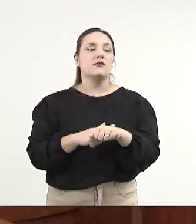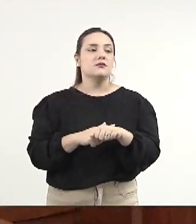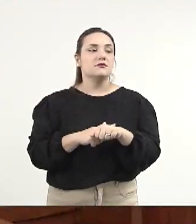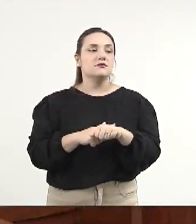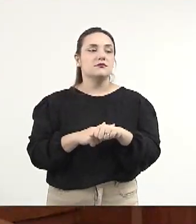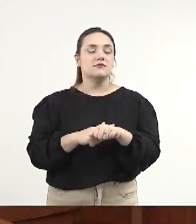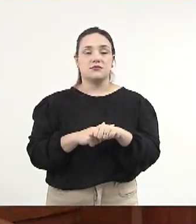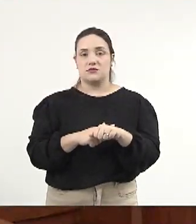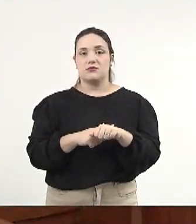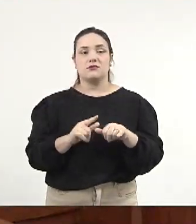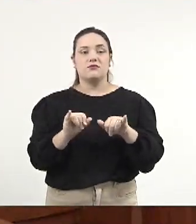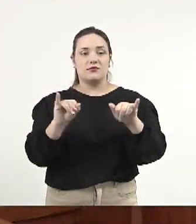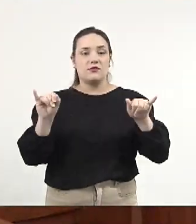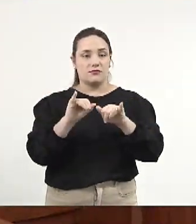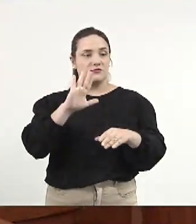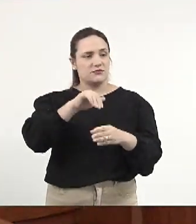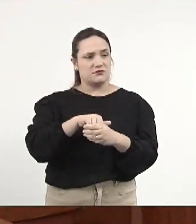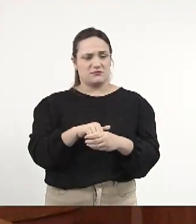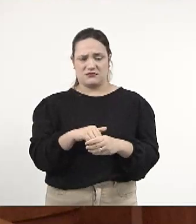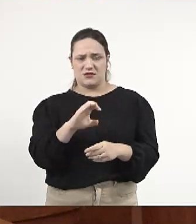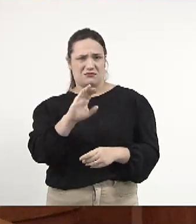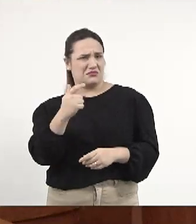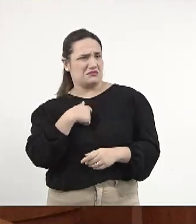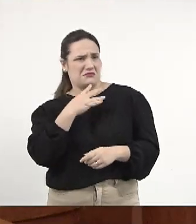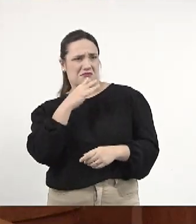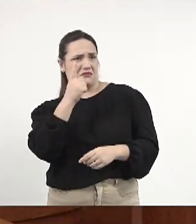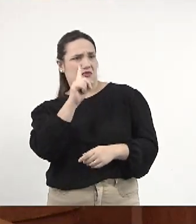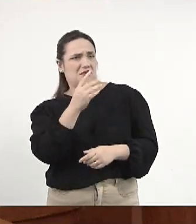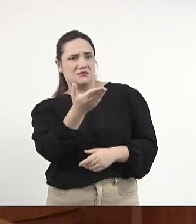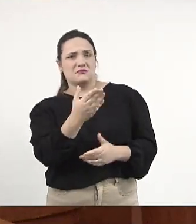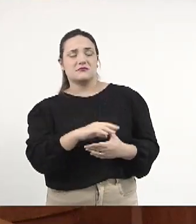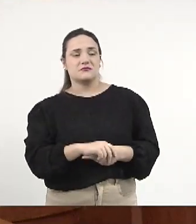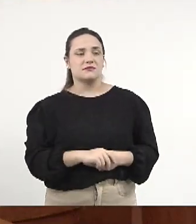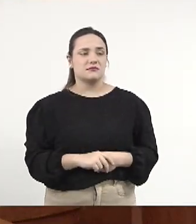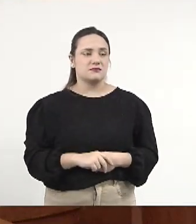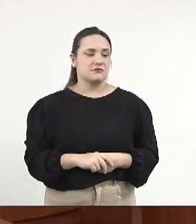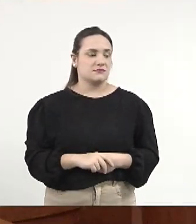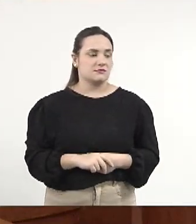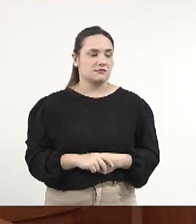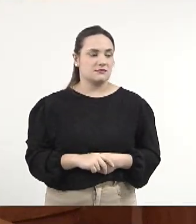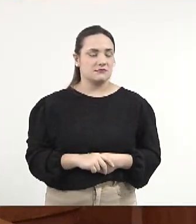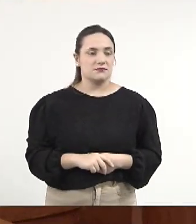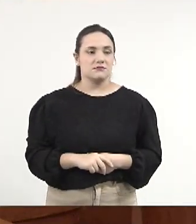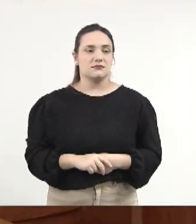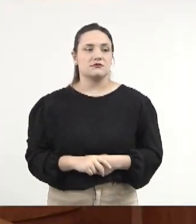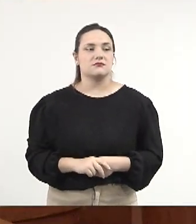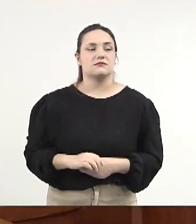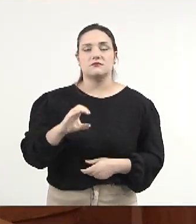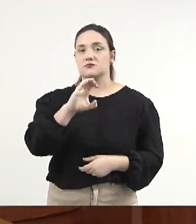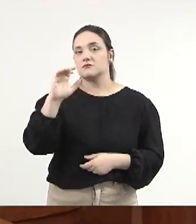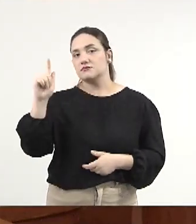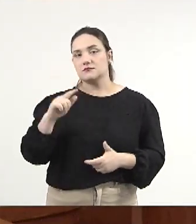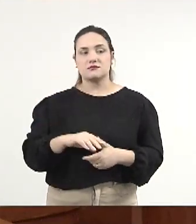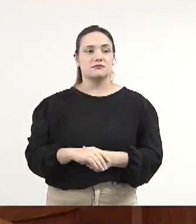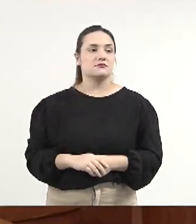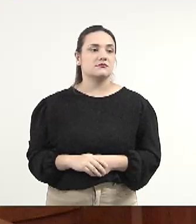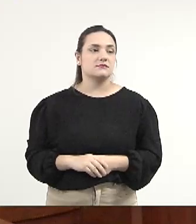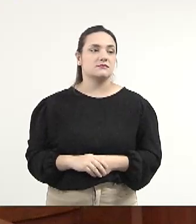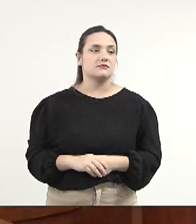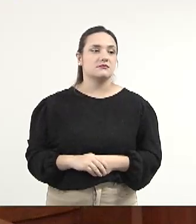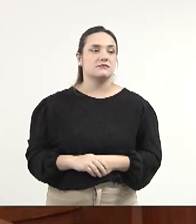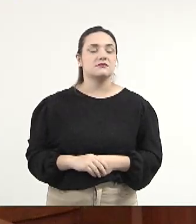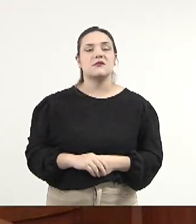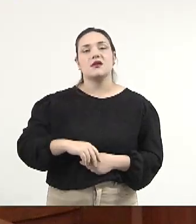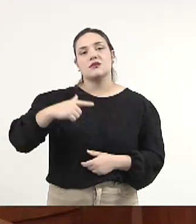que a gente não vê, não conhece. Não conhece. Agora, Campo Grande é